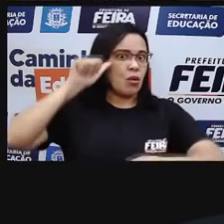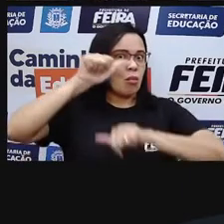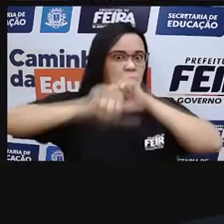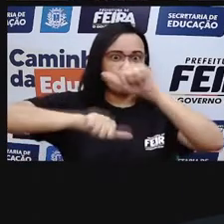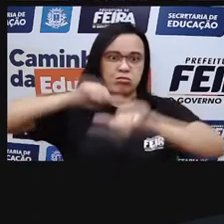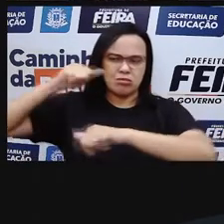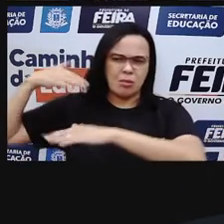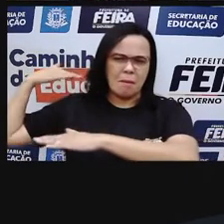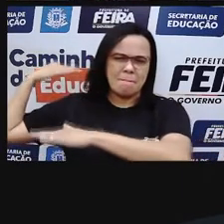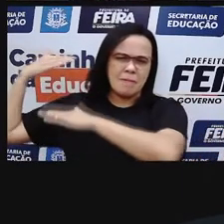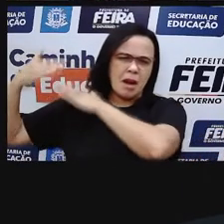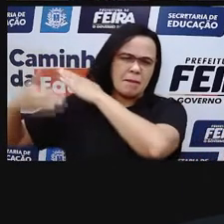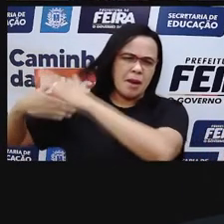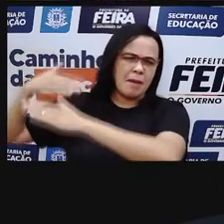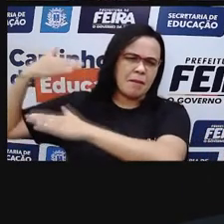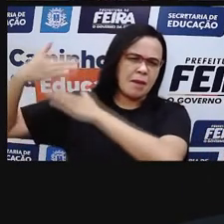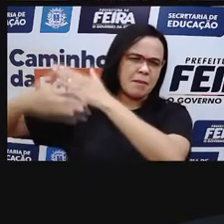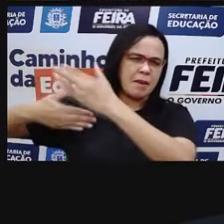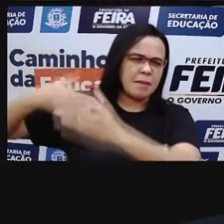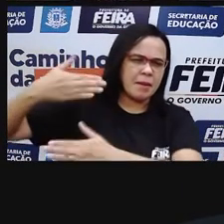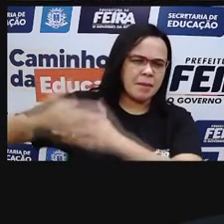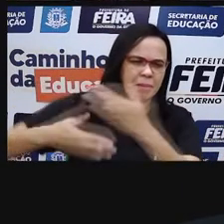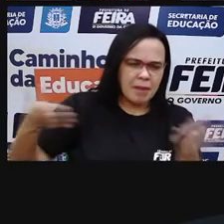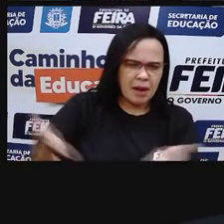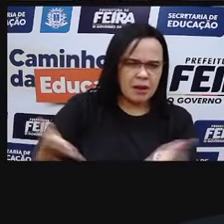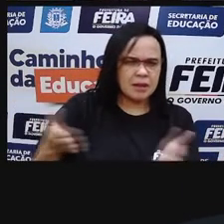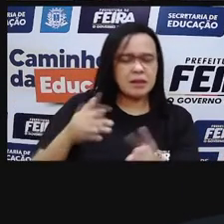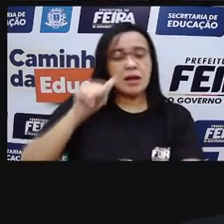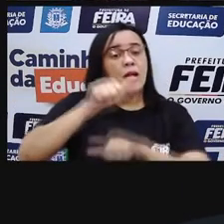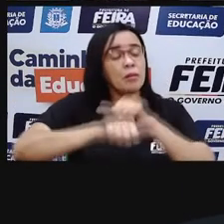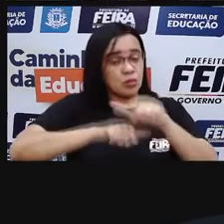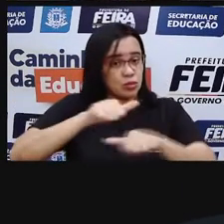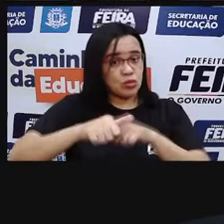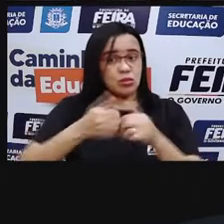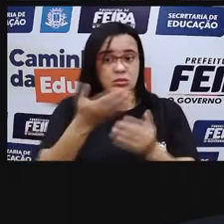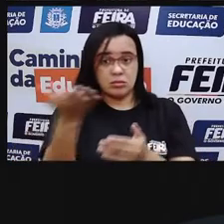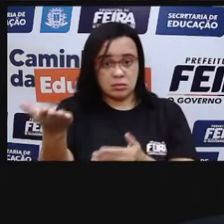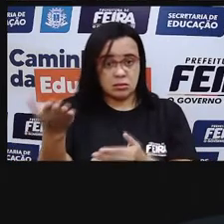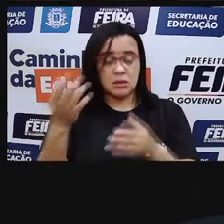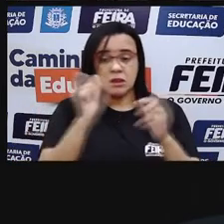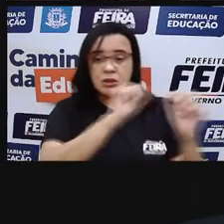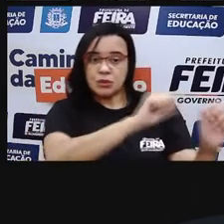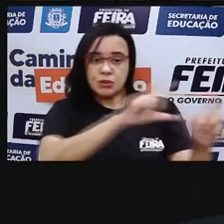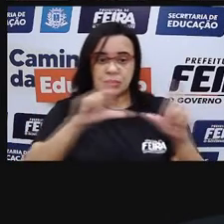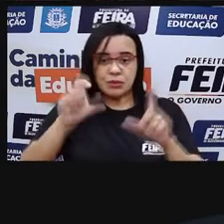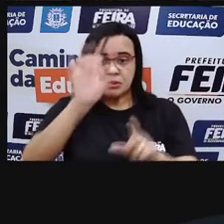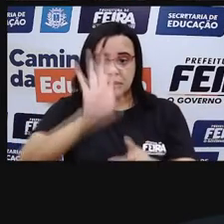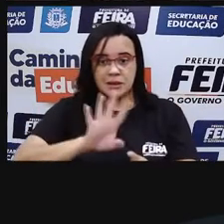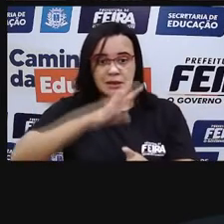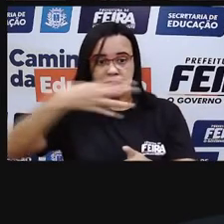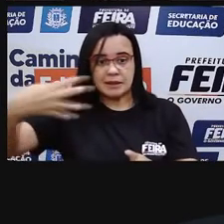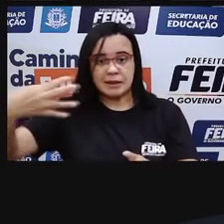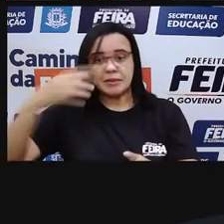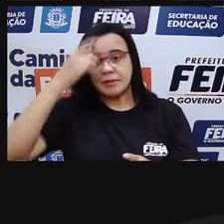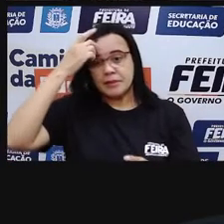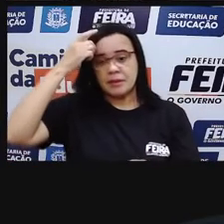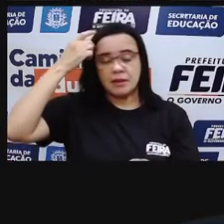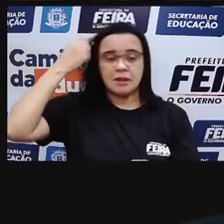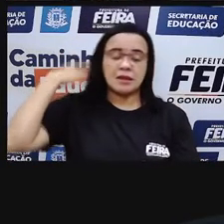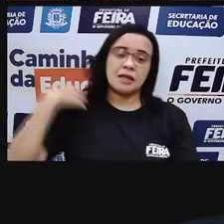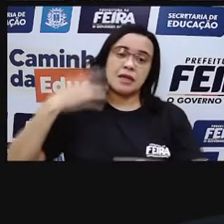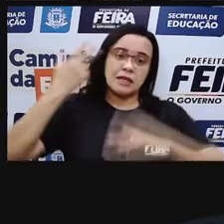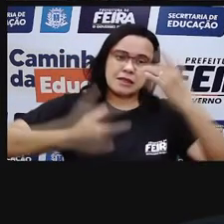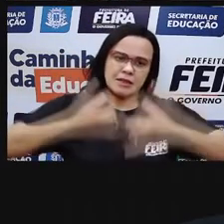de vários antibióticos, tá vendo? Sulfonamidas, beta-lactâmicos, clorofenicol,